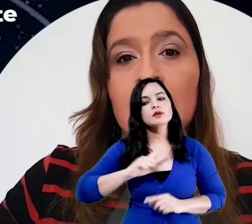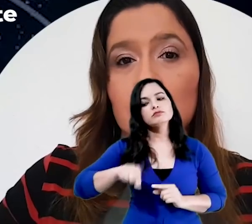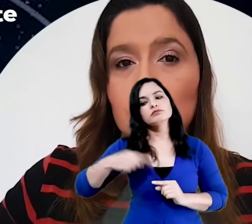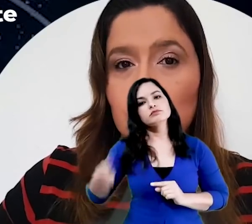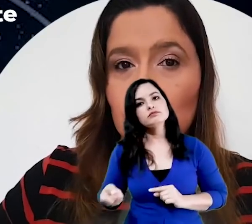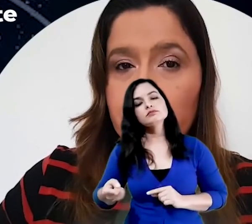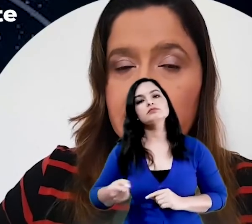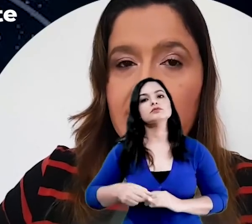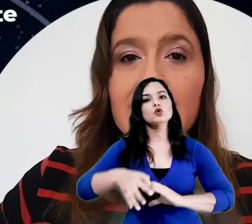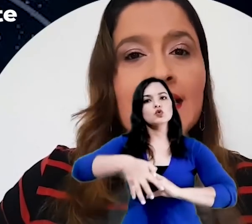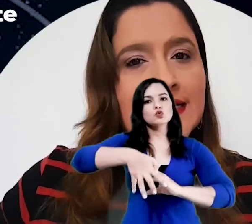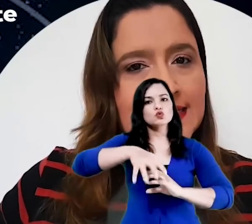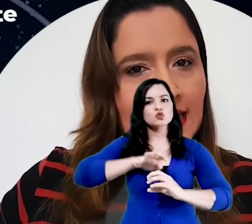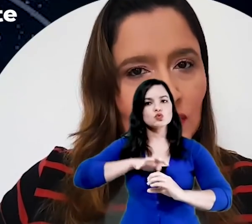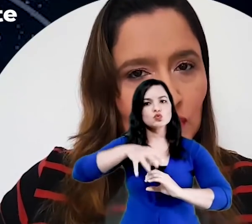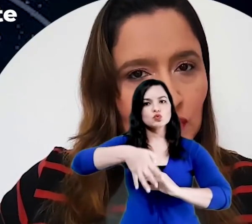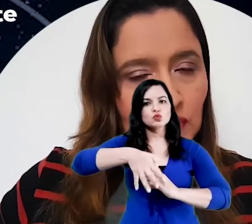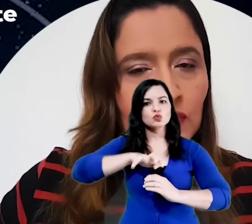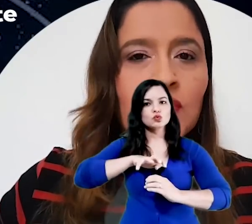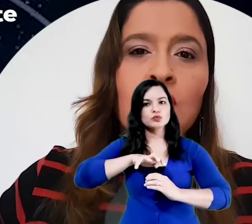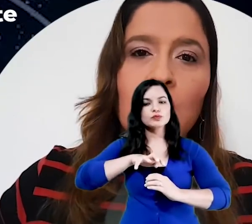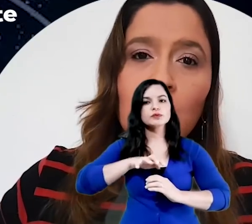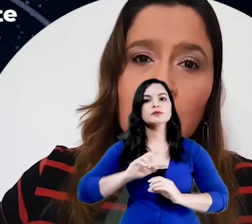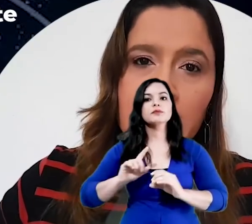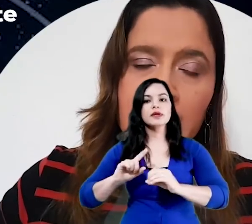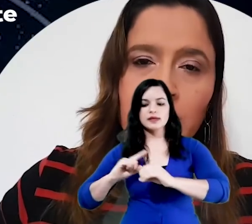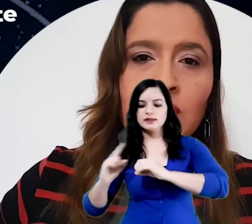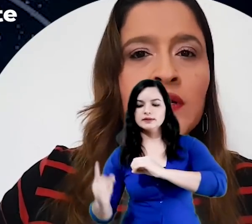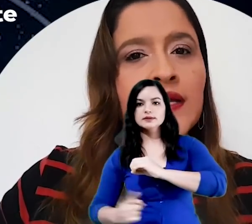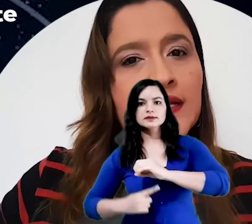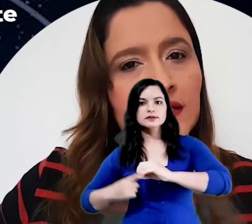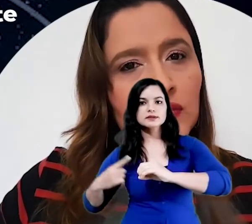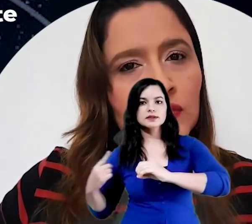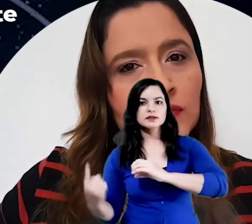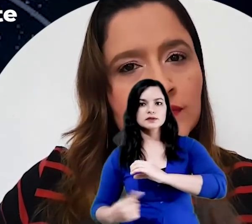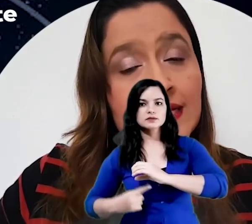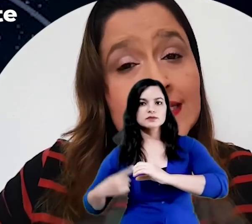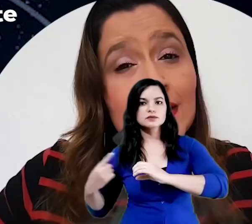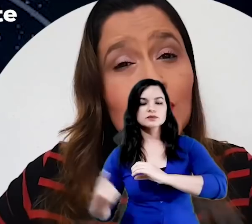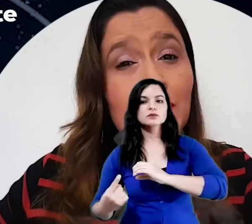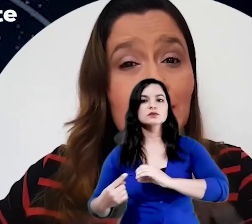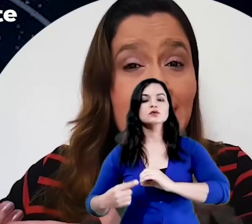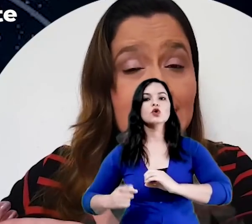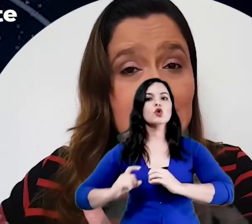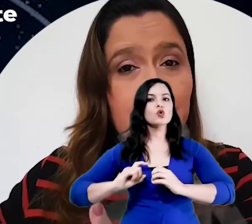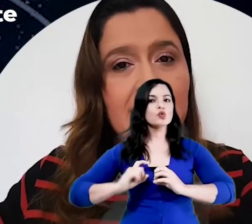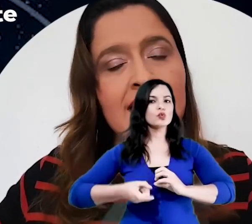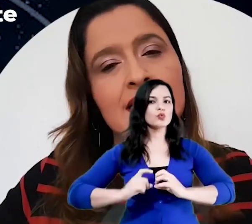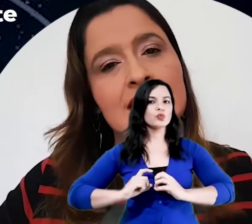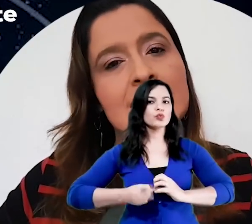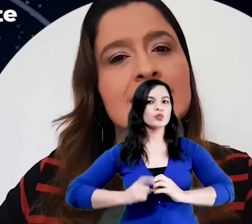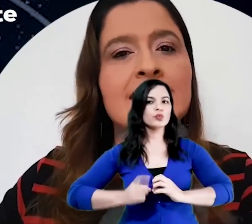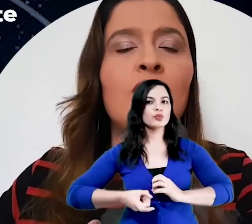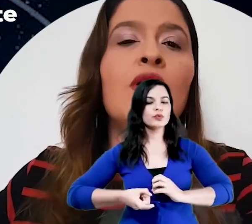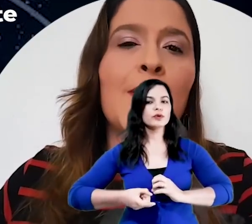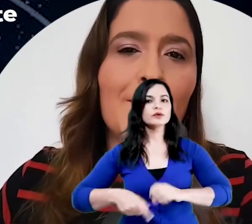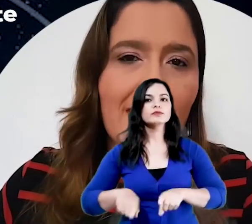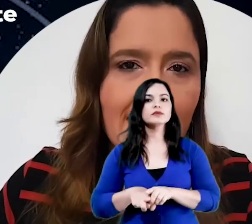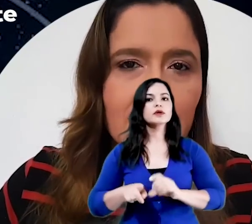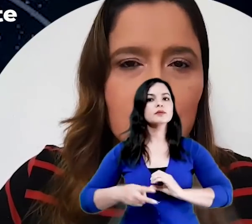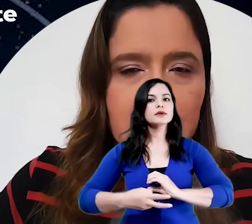também, Júpiter, Saturno, Urano e Netuno, sendo que esses planetas eles